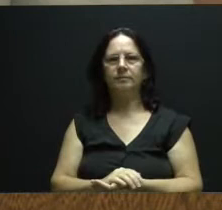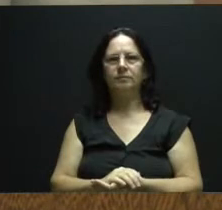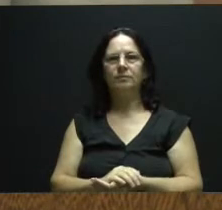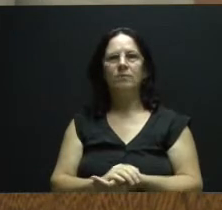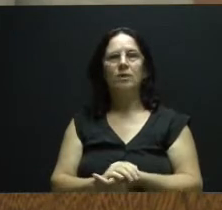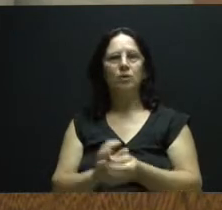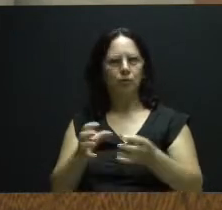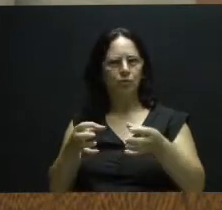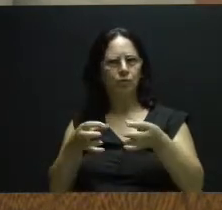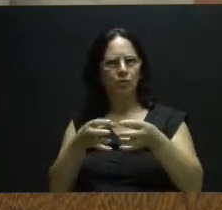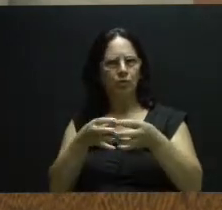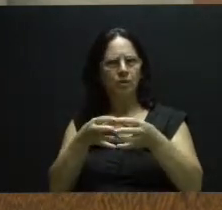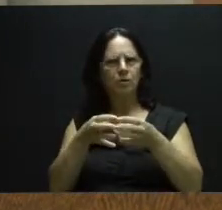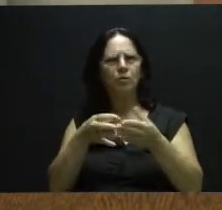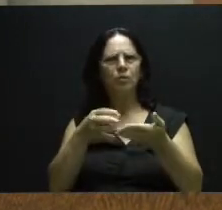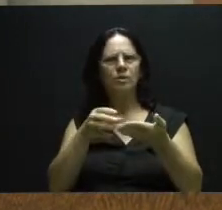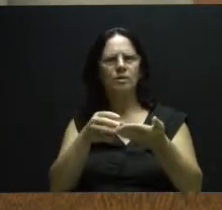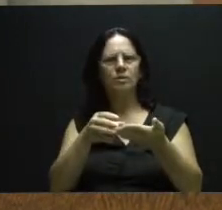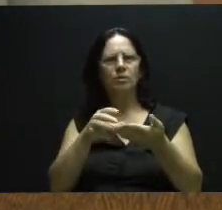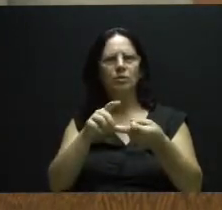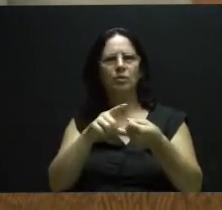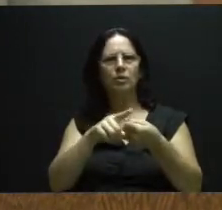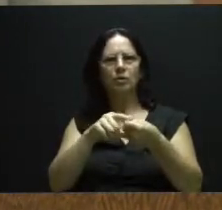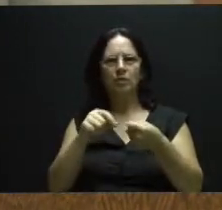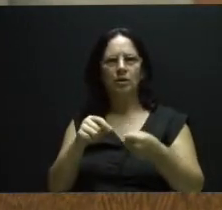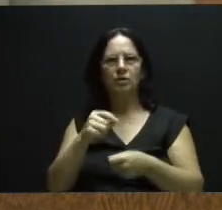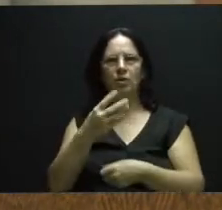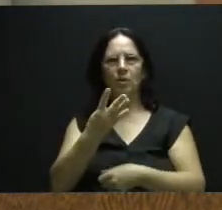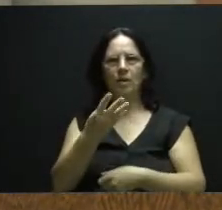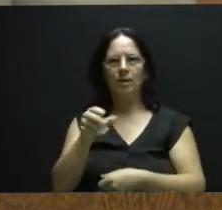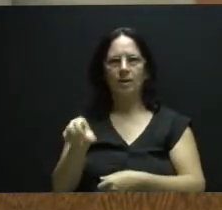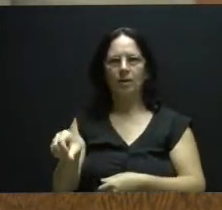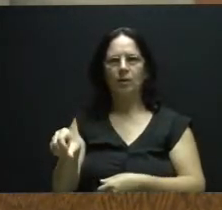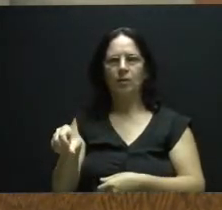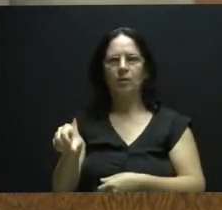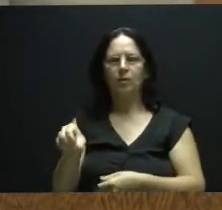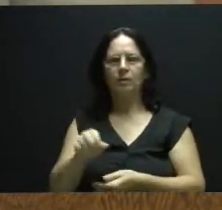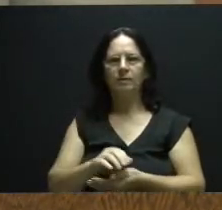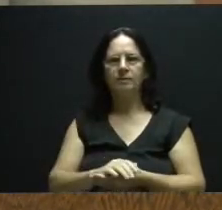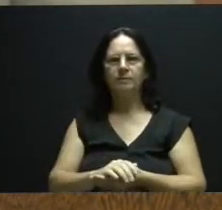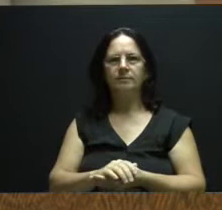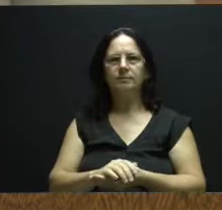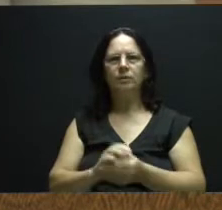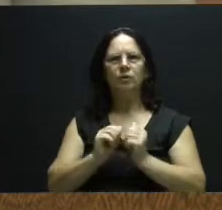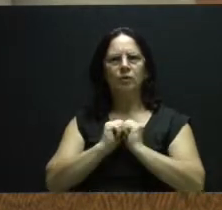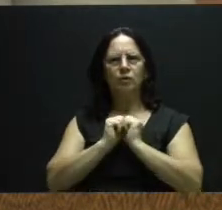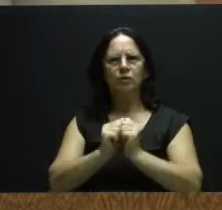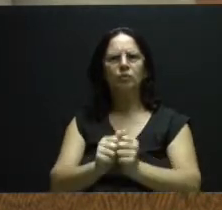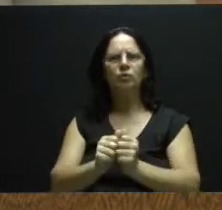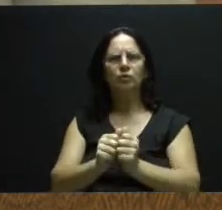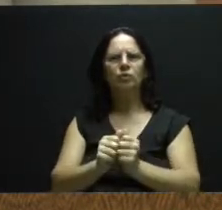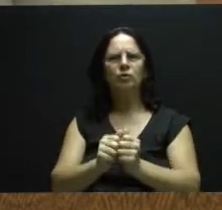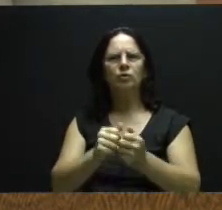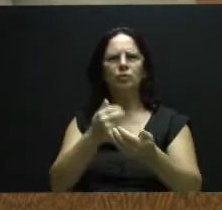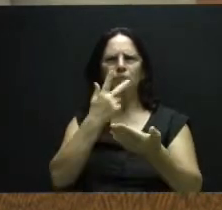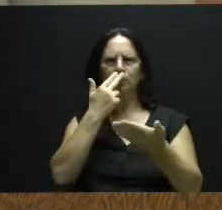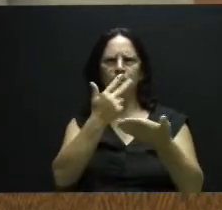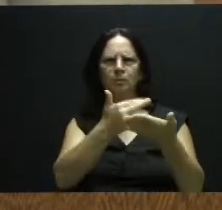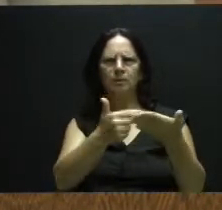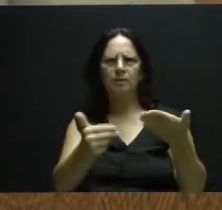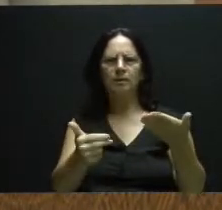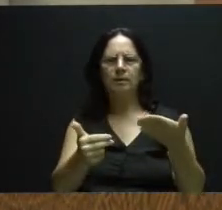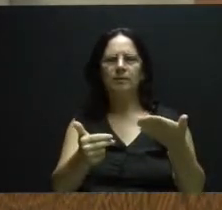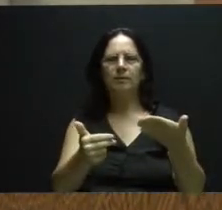comissões usando da prerrogativa prevista o artigo 49 do regimento interno passo-a-rezar aparecer em conjunto